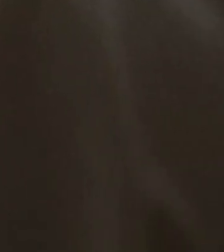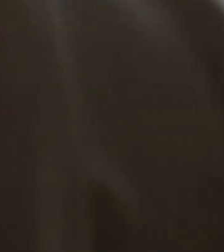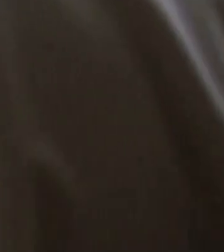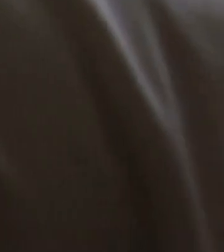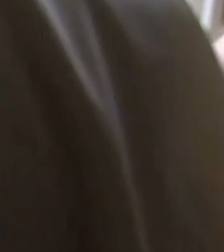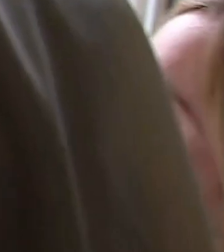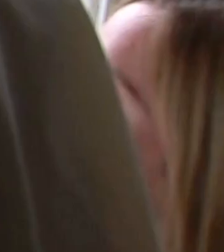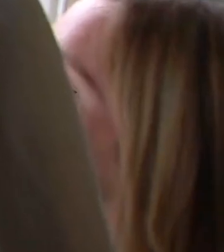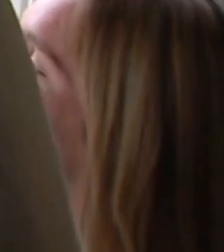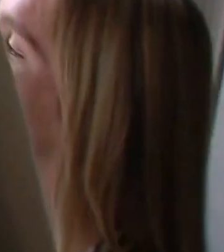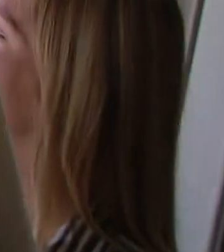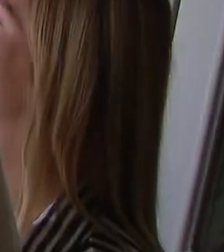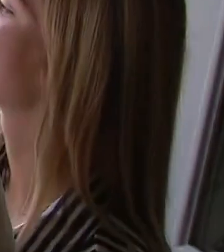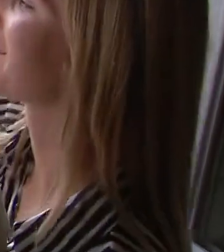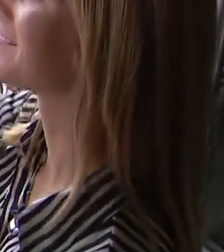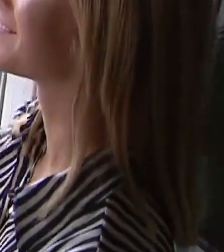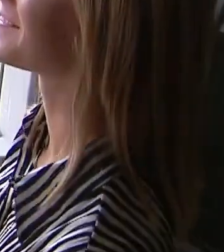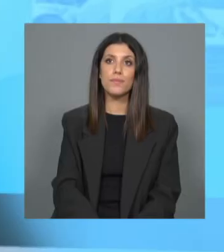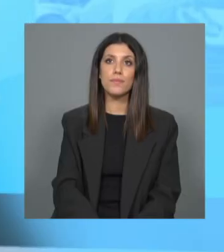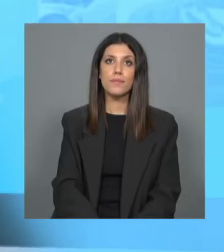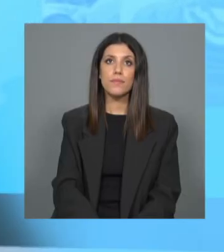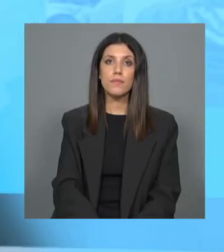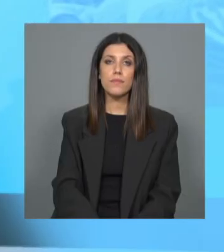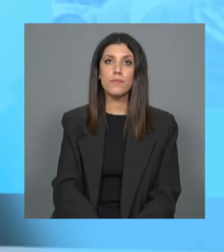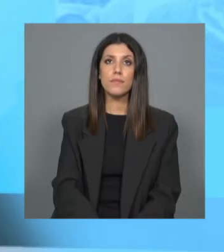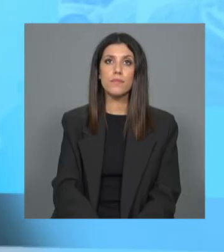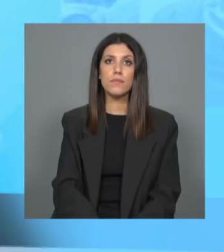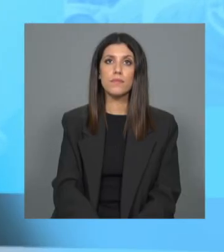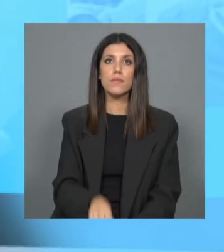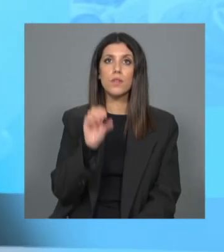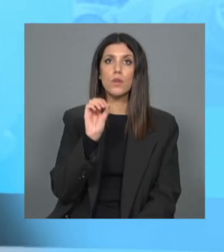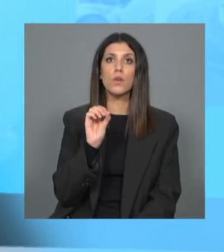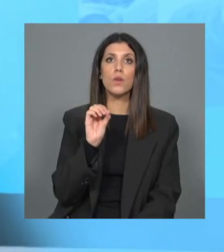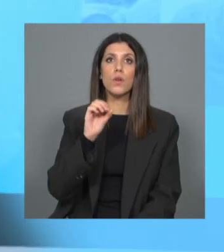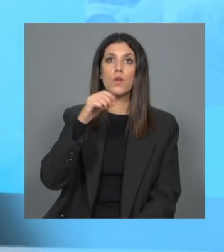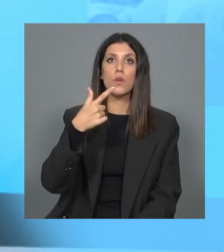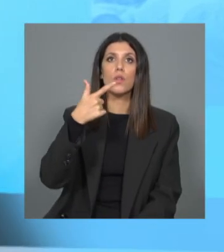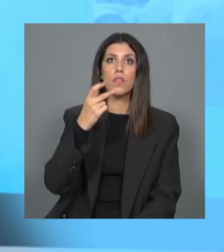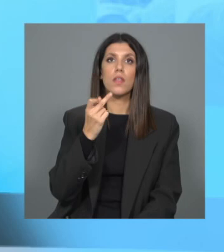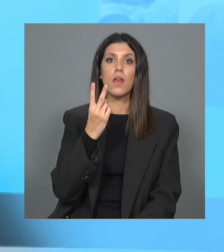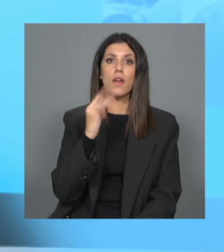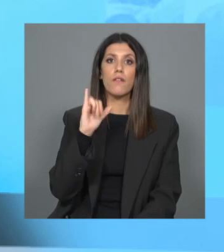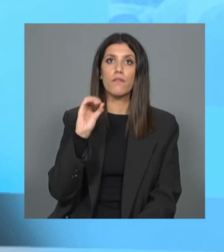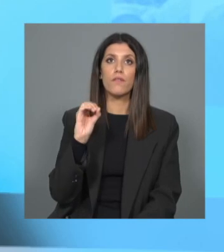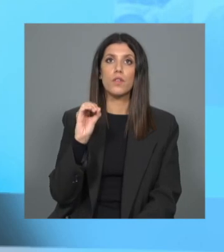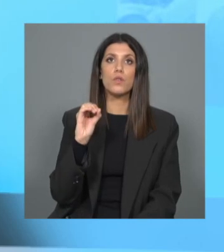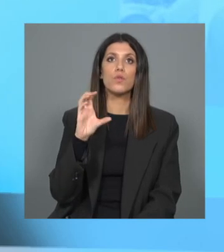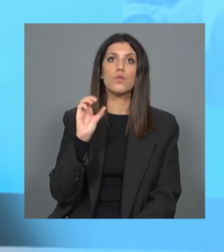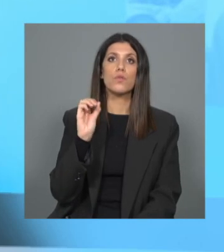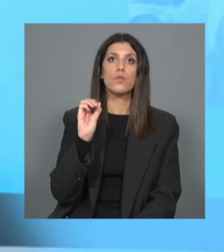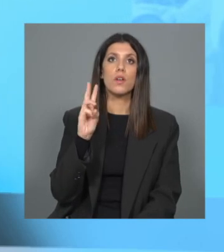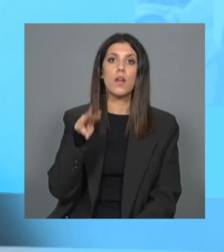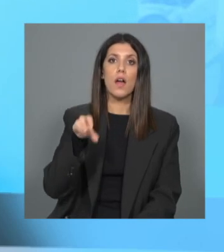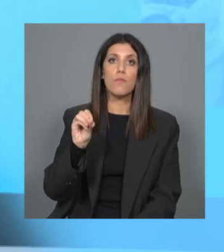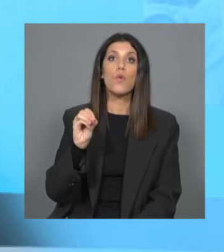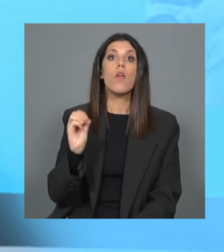no regresso do Papa a Portugal. Otávio Carmo, novas mensagens fortes do